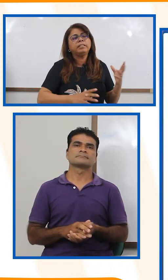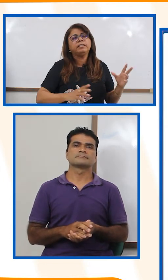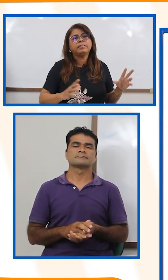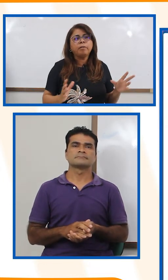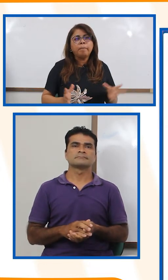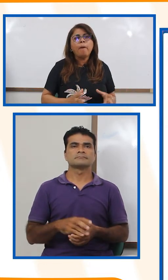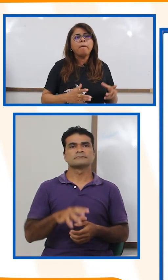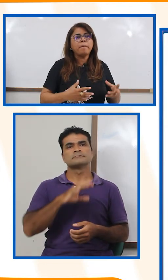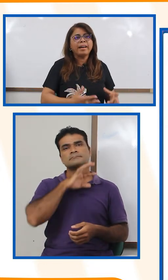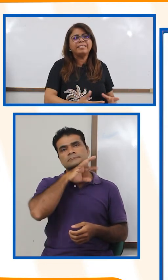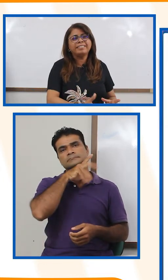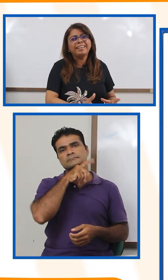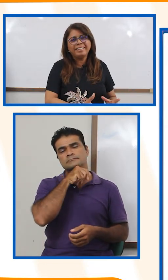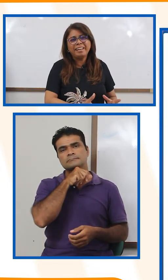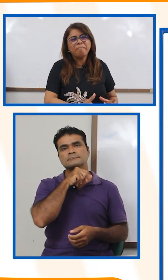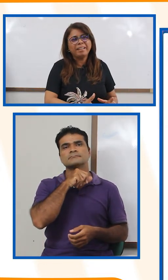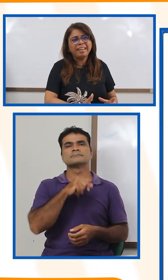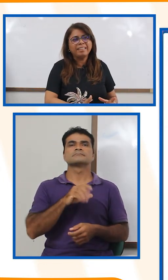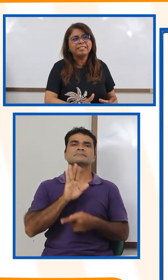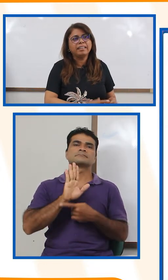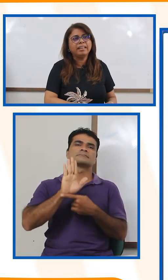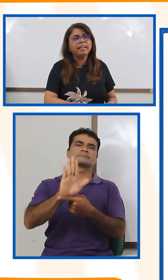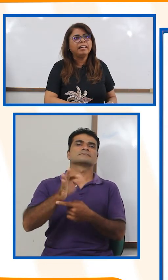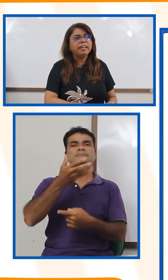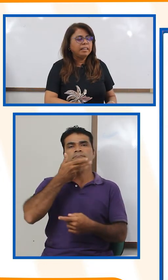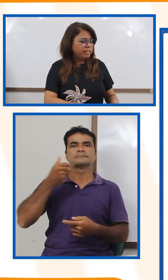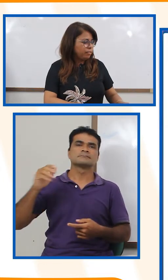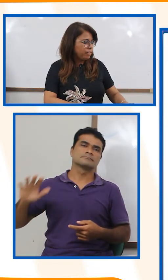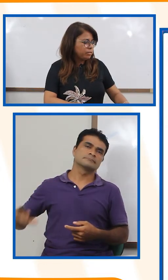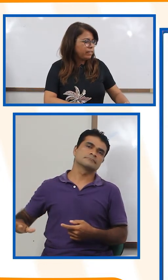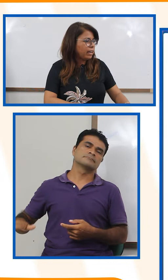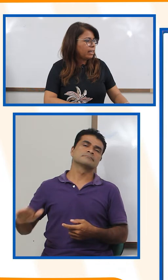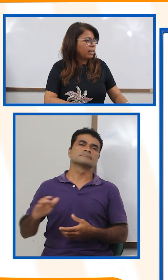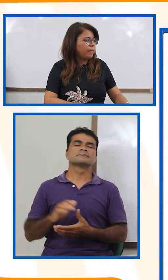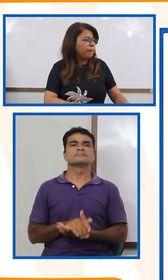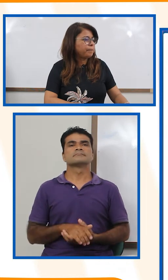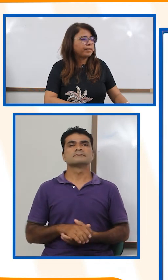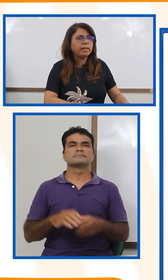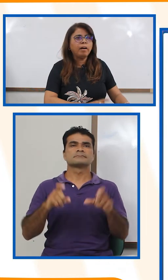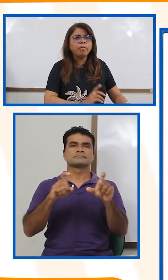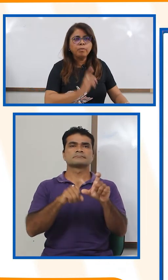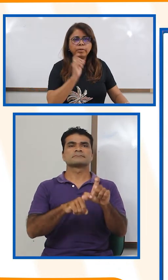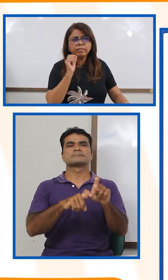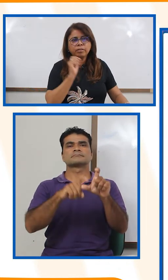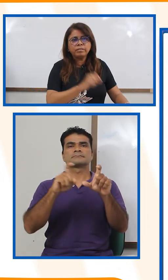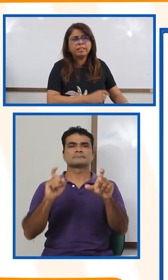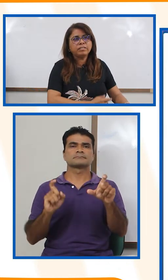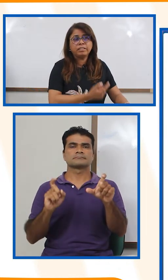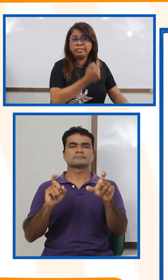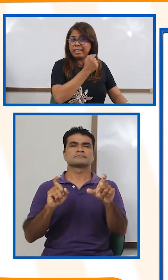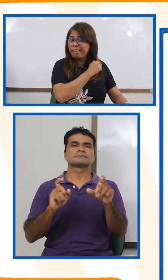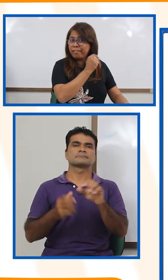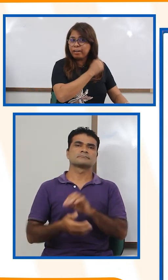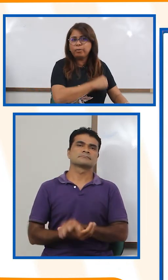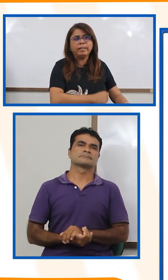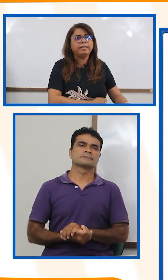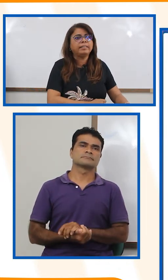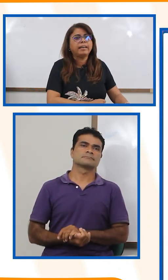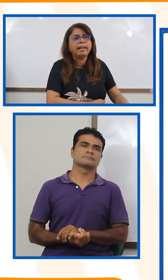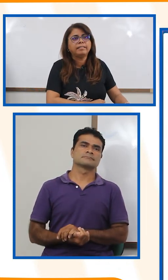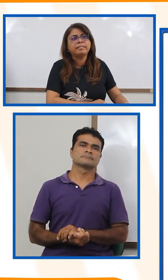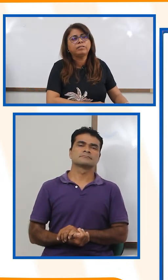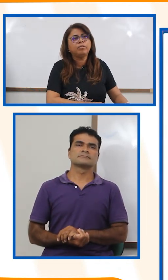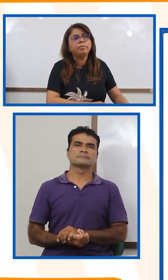poder ser um pouco mais, né, independente, né? Então vamos ver aqui, ó, algumas coisas que a gente já falou